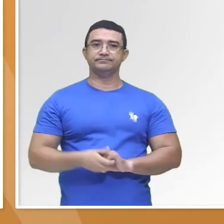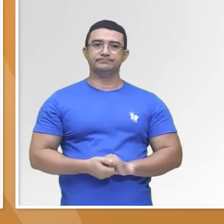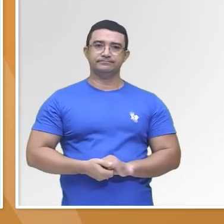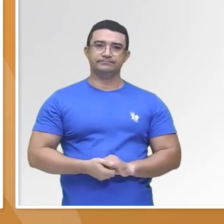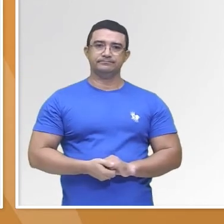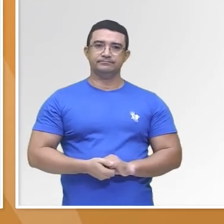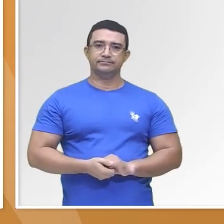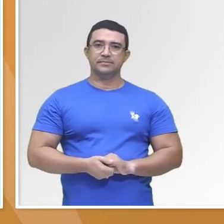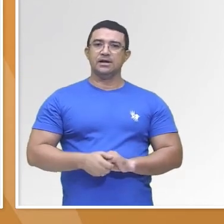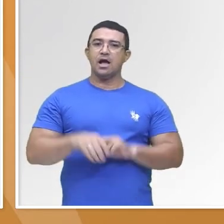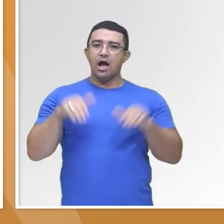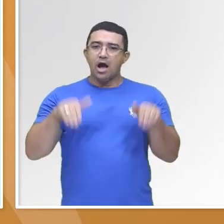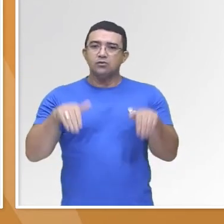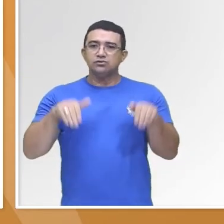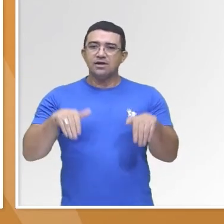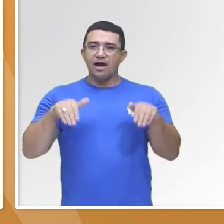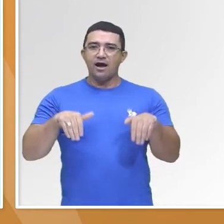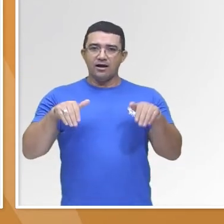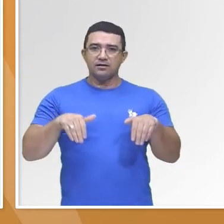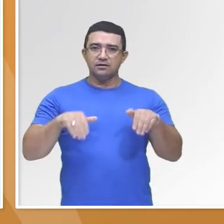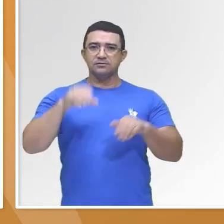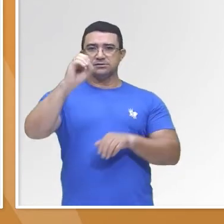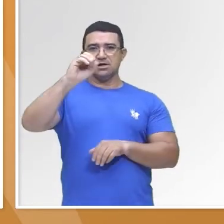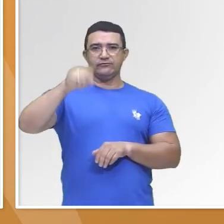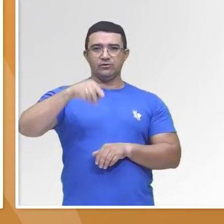0,944. A Austrália, que ficou com